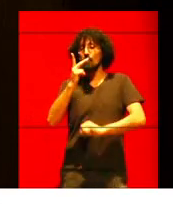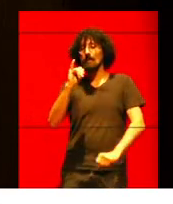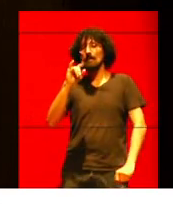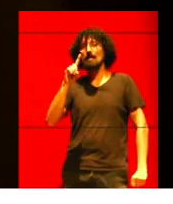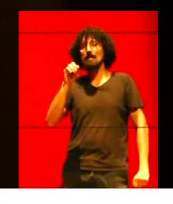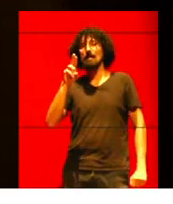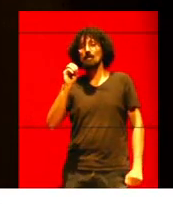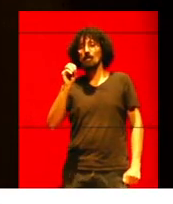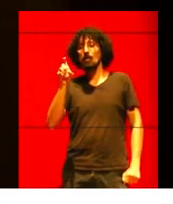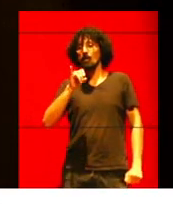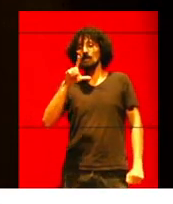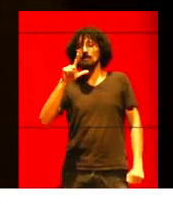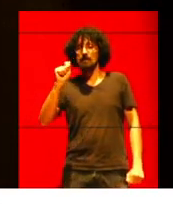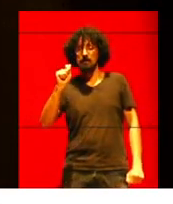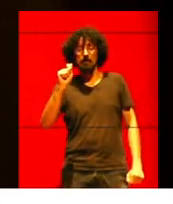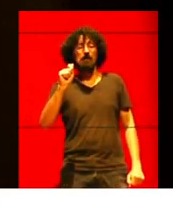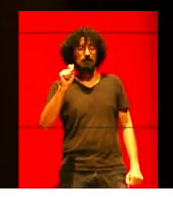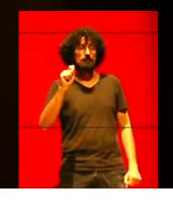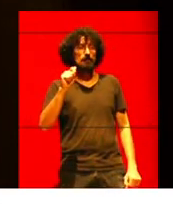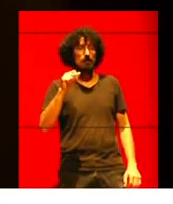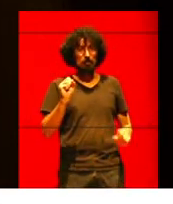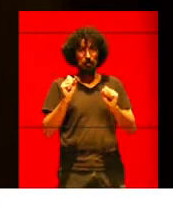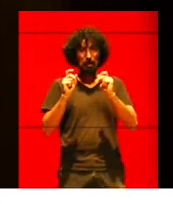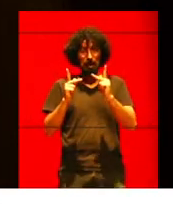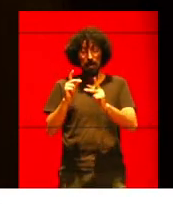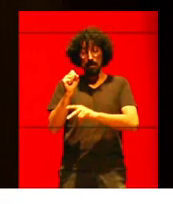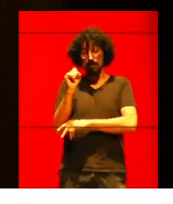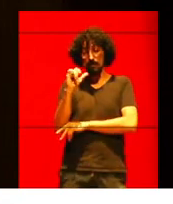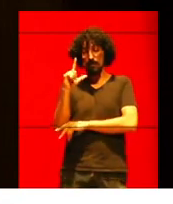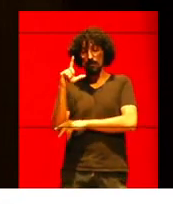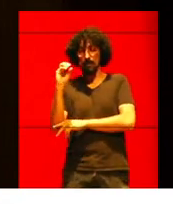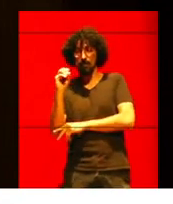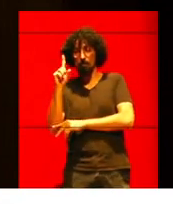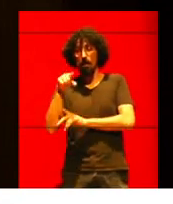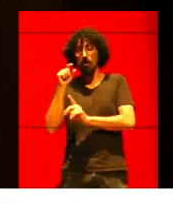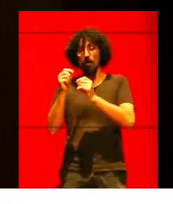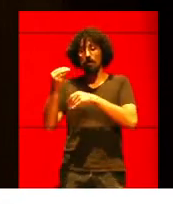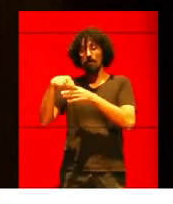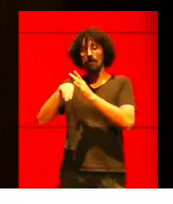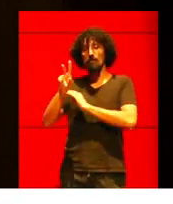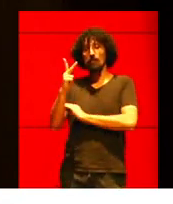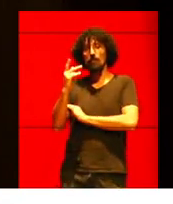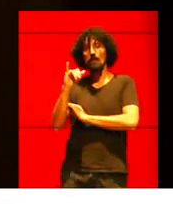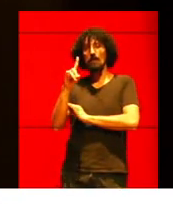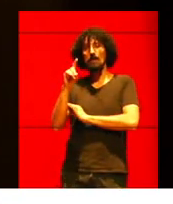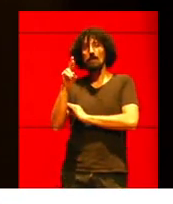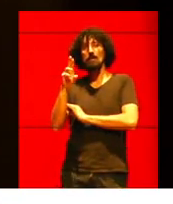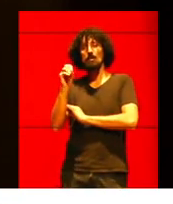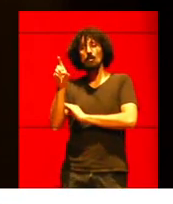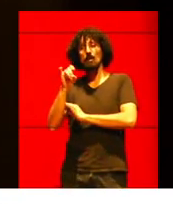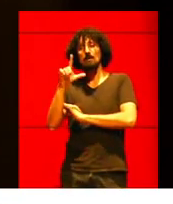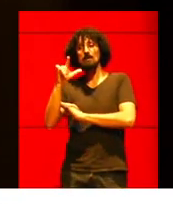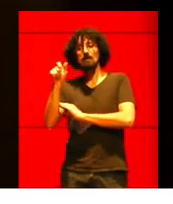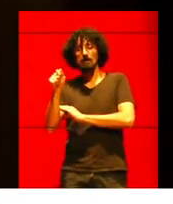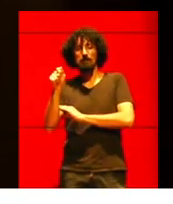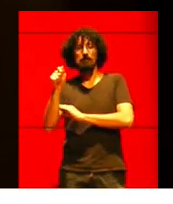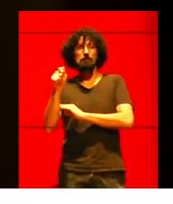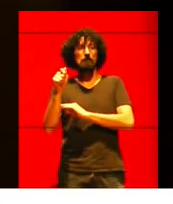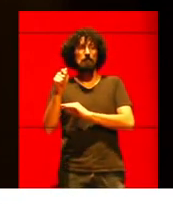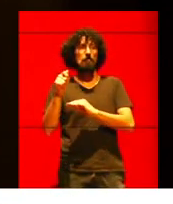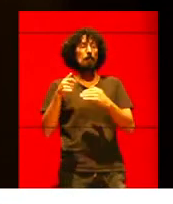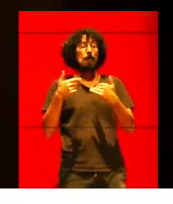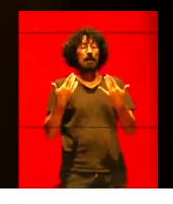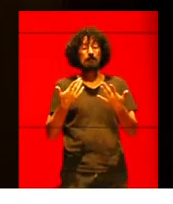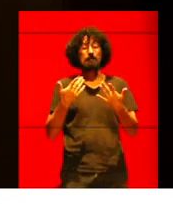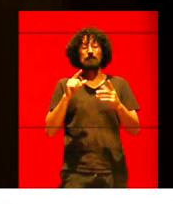de carbonila, sílico vem de hidroxila. Então, juntão de carbonila com hidroxila, a